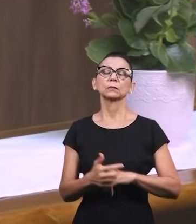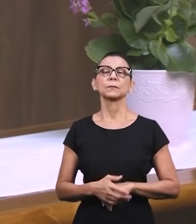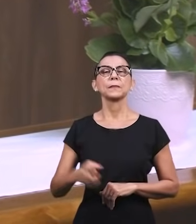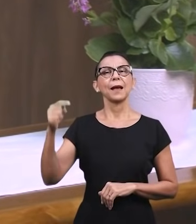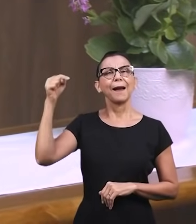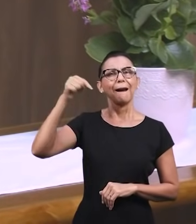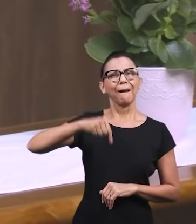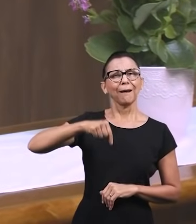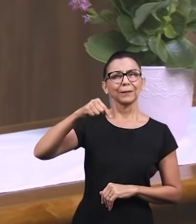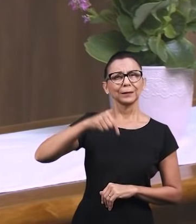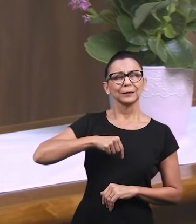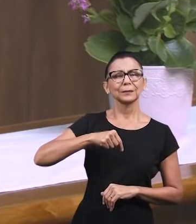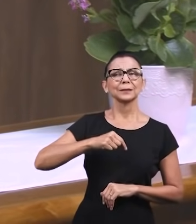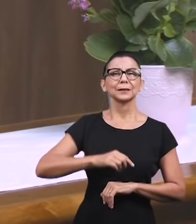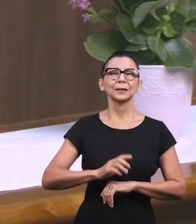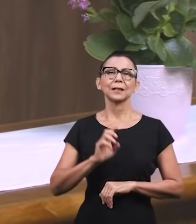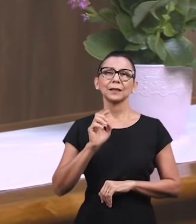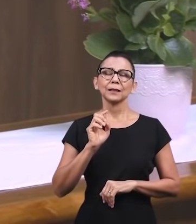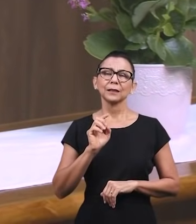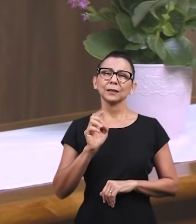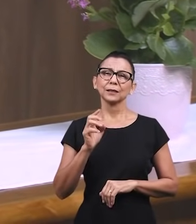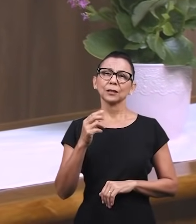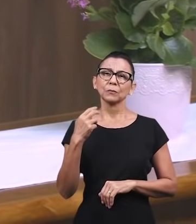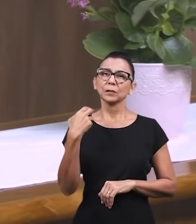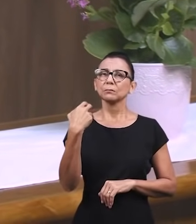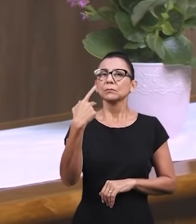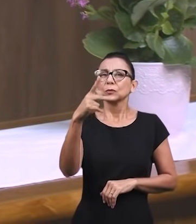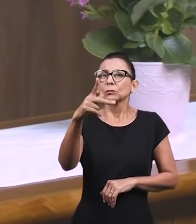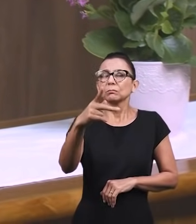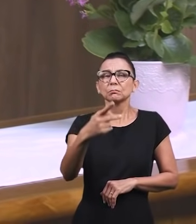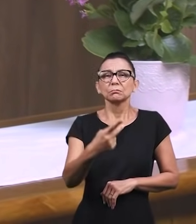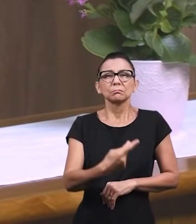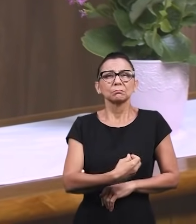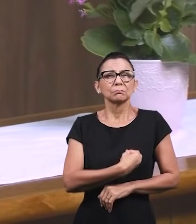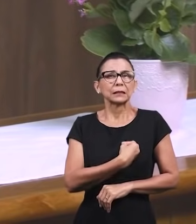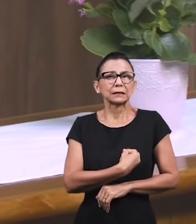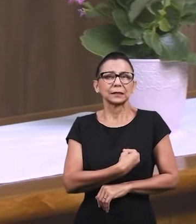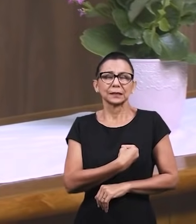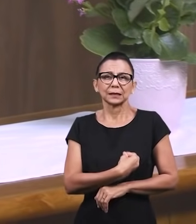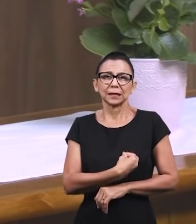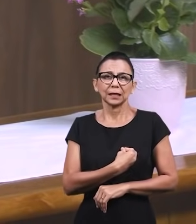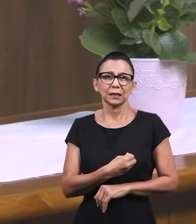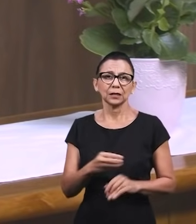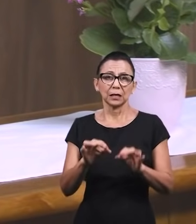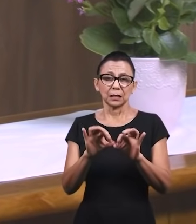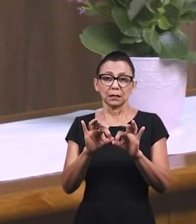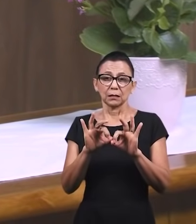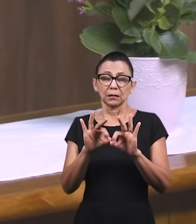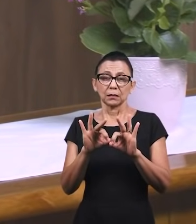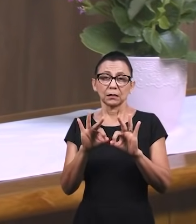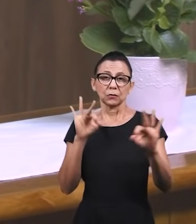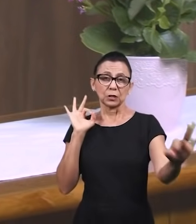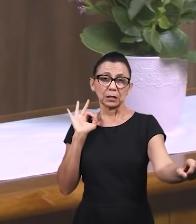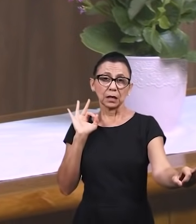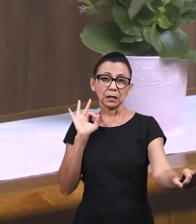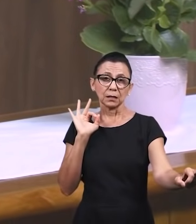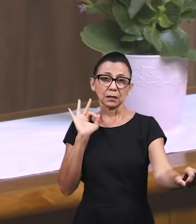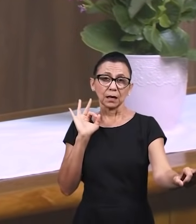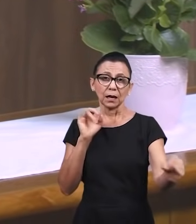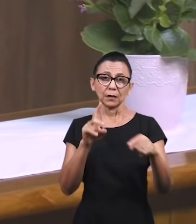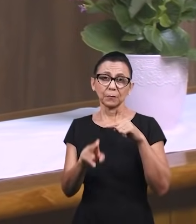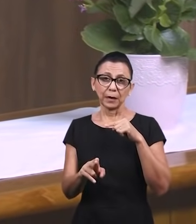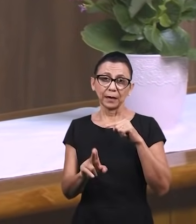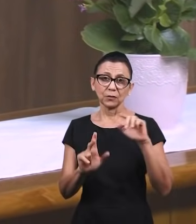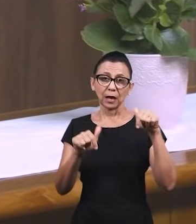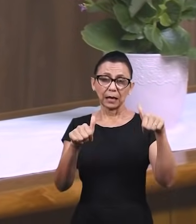Aqui onde nós estamos, aí onde você está, não existe empecilho, a distância não é empecilho para que o